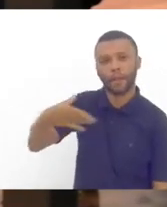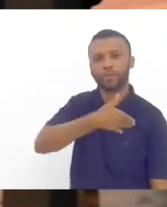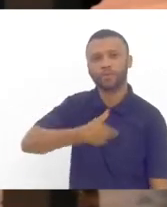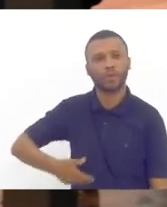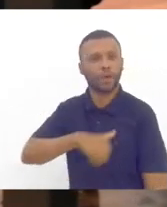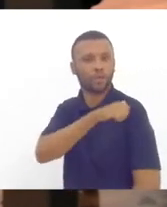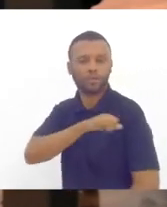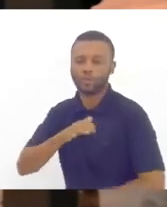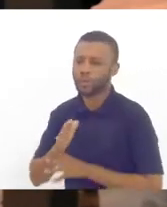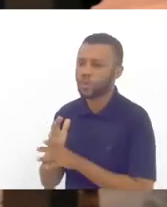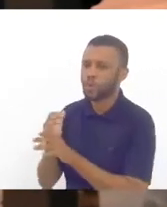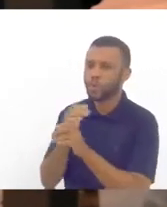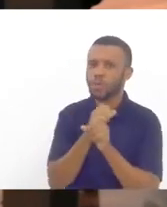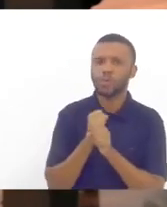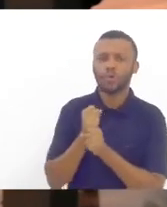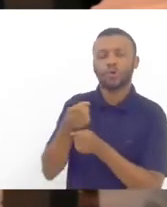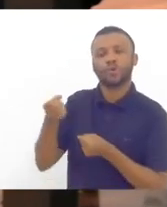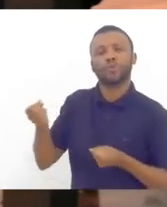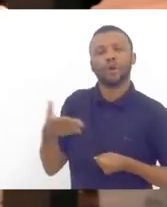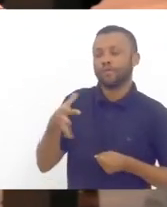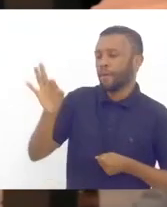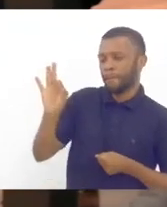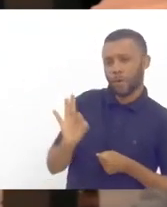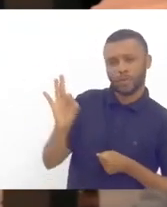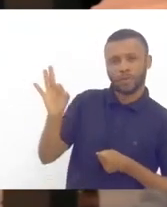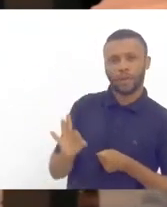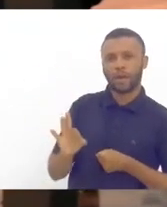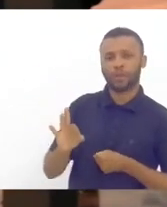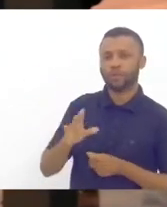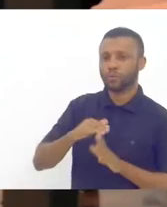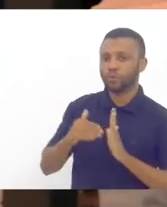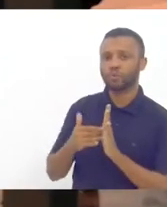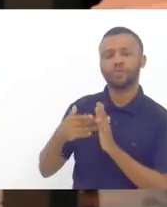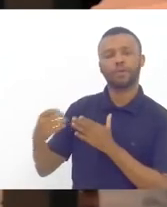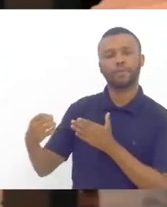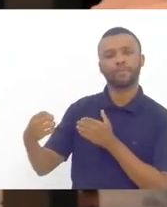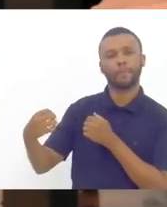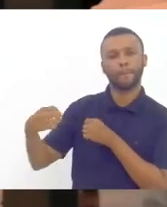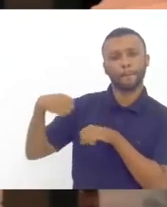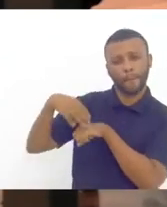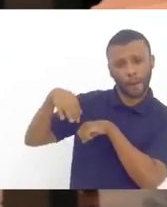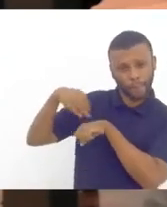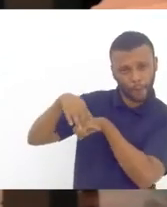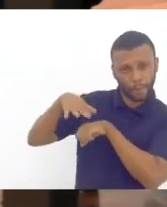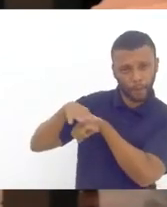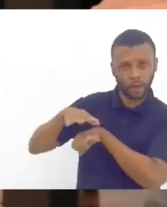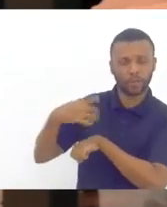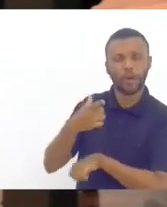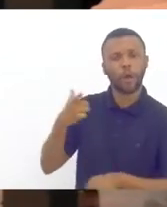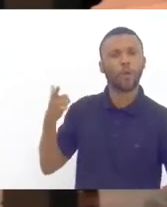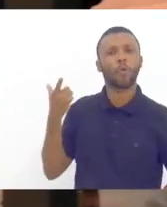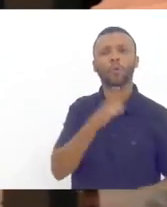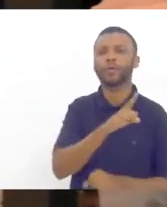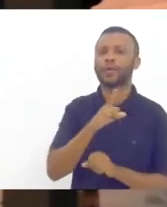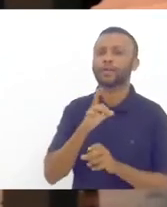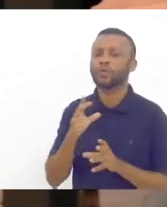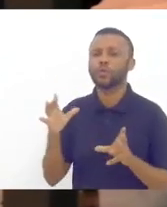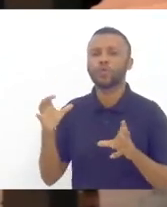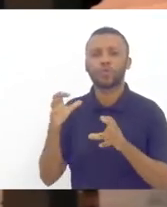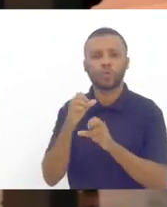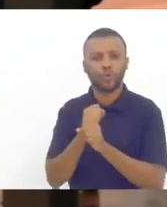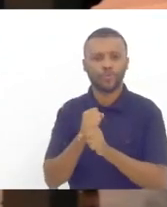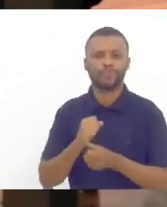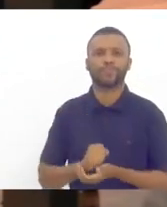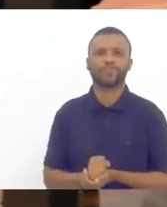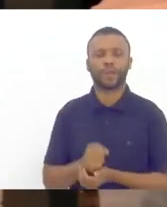com os novos índices e tudo aquilo que foi repassado, a gente consegue chegar nessa conta. Então, nós encaminhamos a planilha, o município do Rio de Janeiro